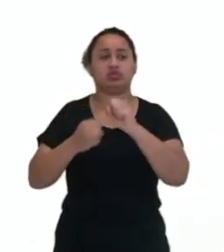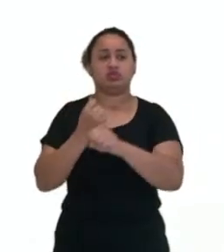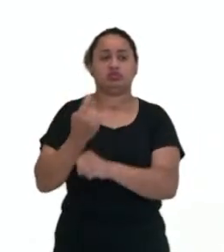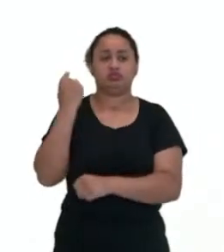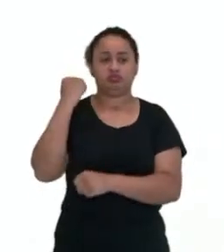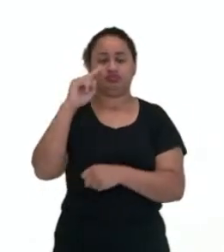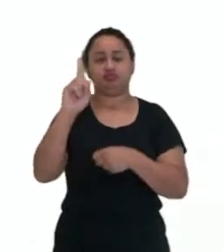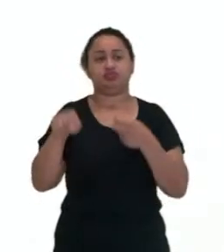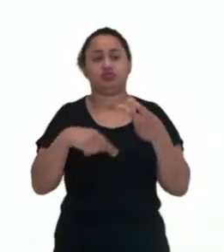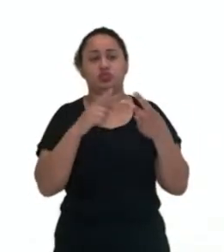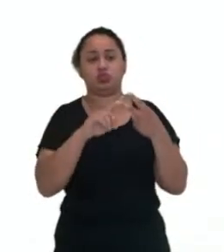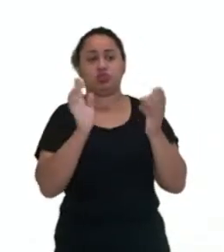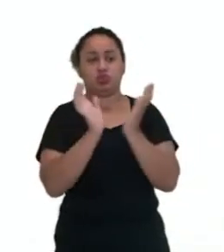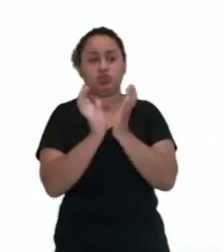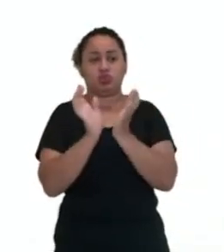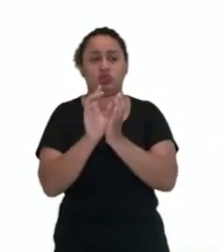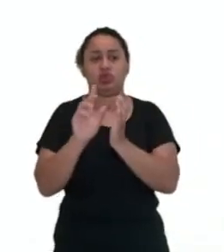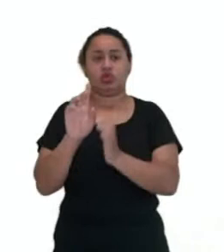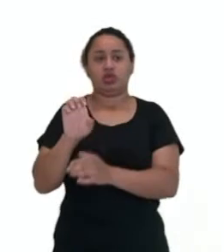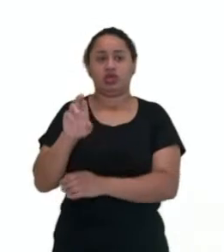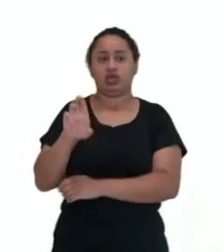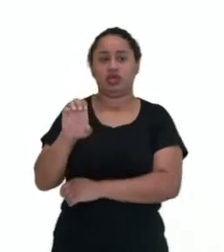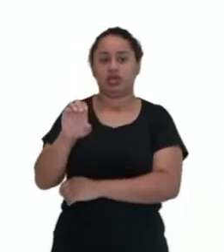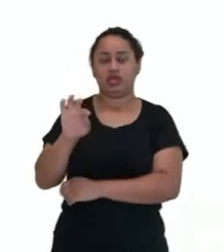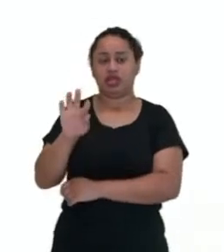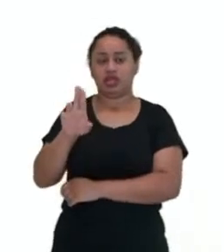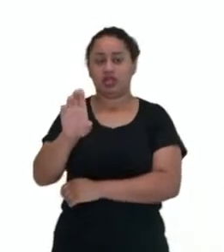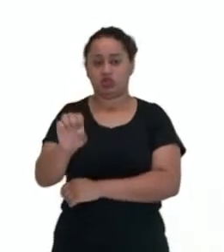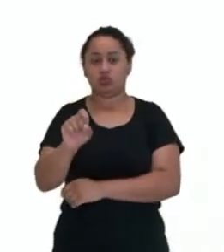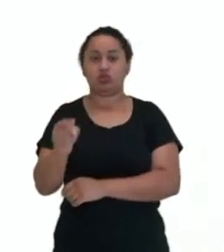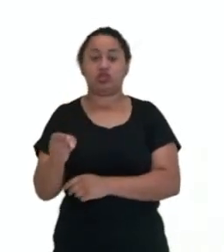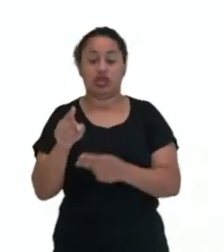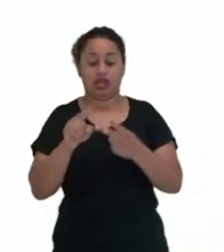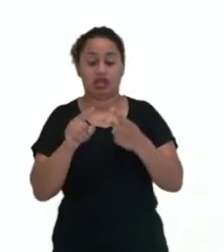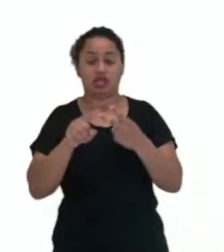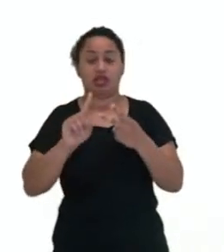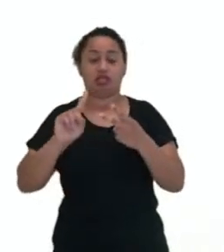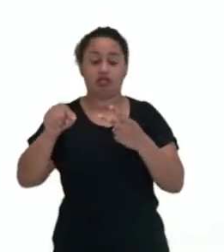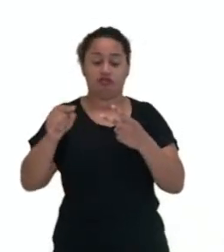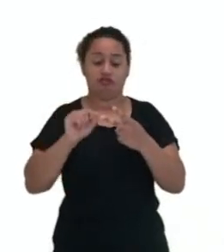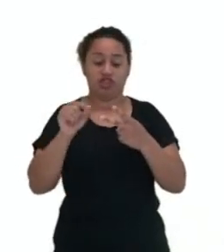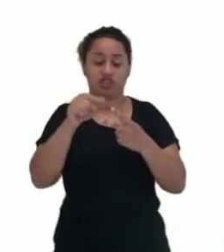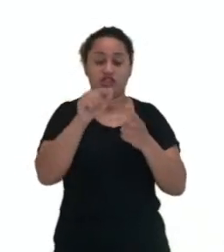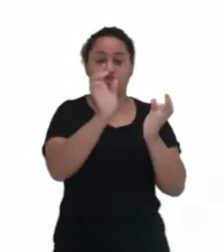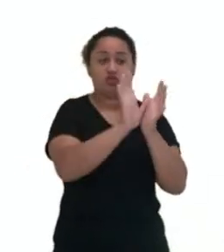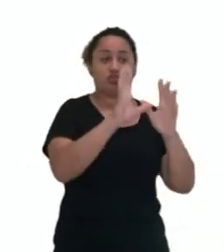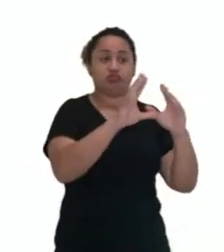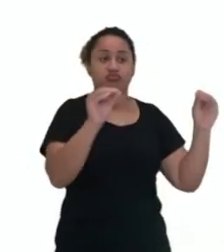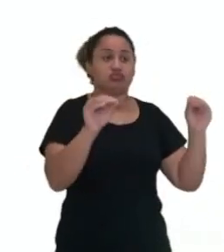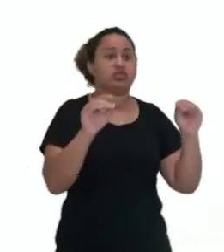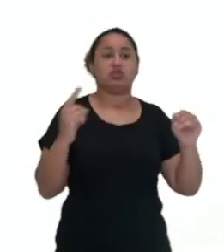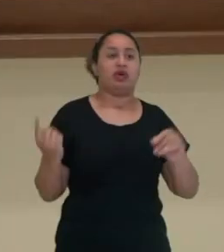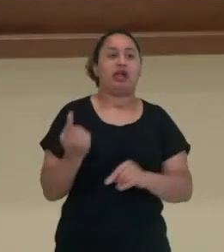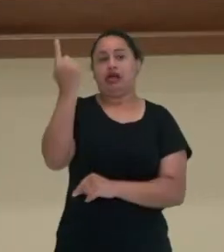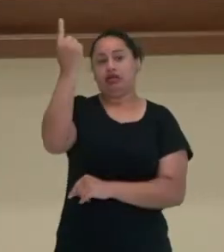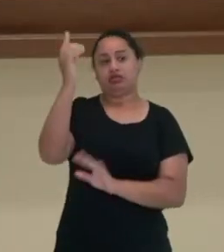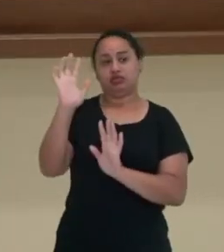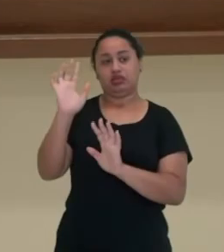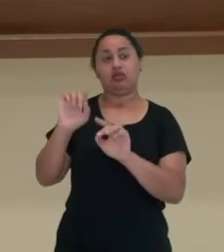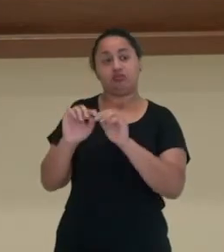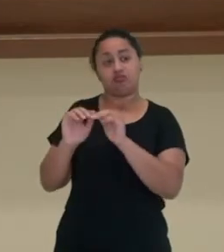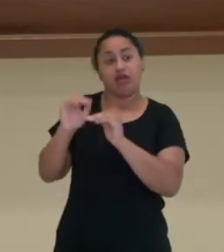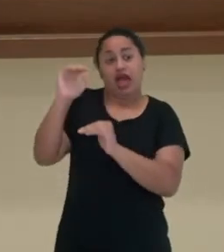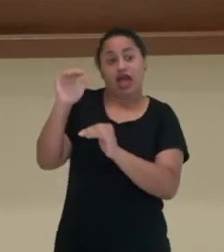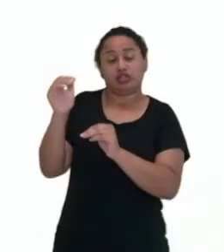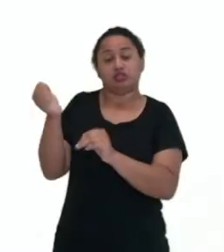atrás. O Homo erectus, que foi o que extinguiu o grupo anterior, também não era muito grande, embora fosse um pouco maior